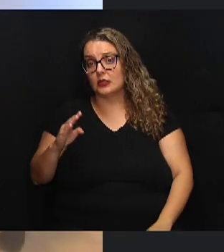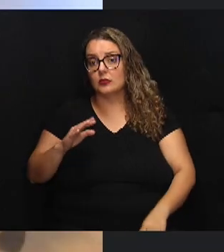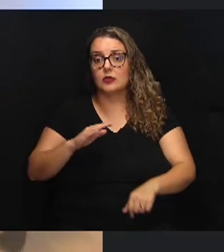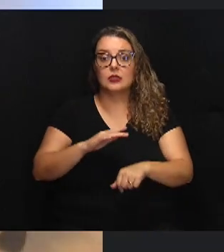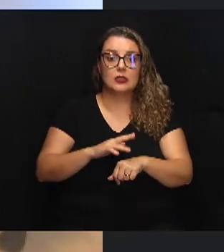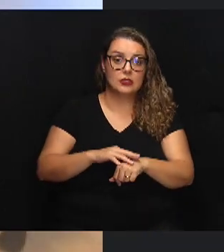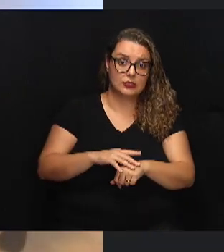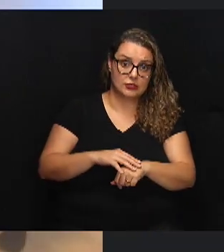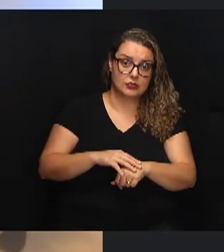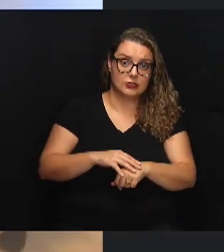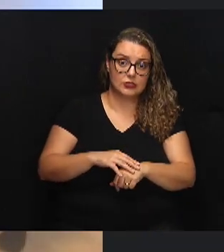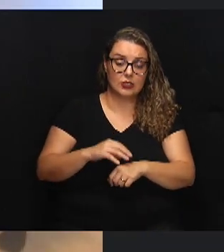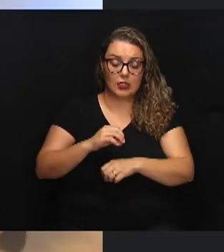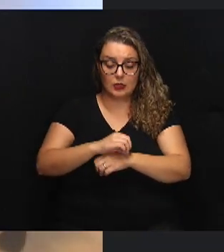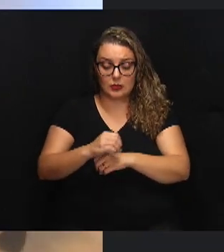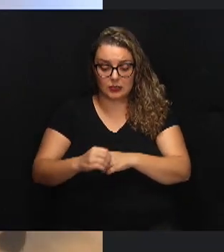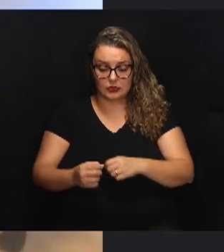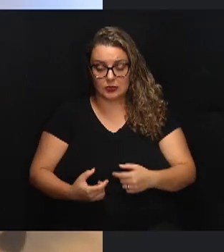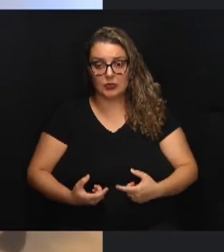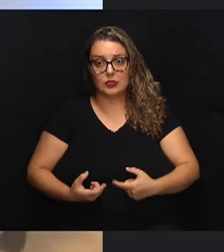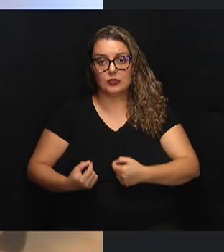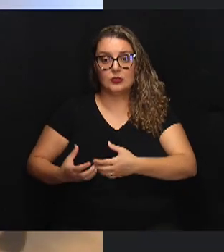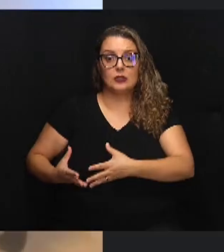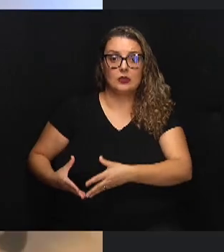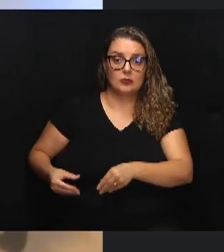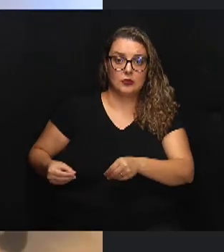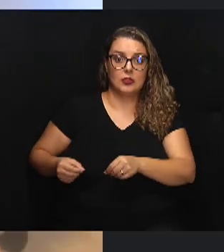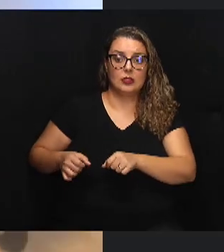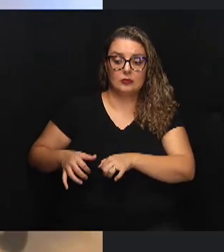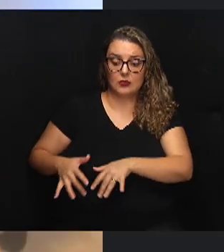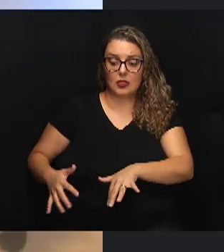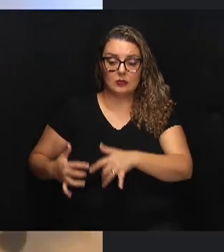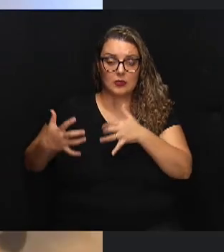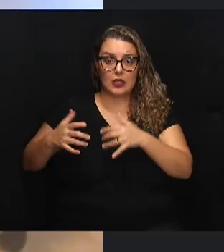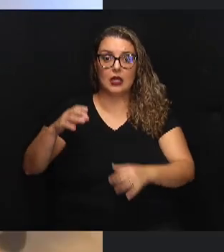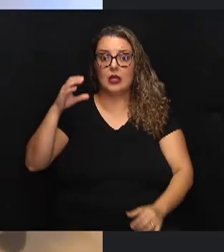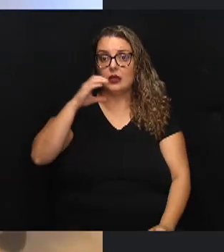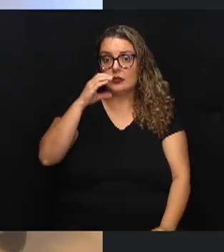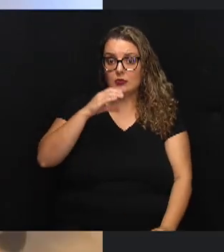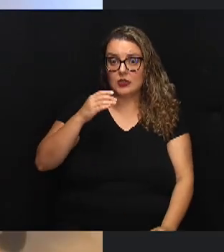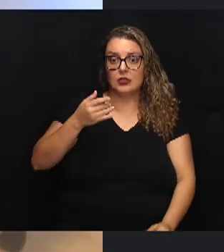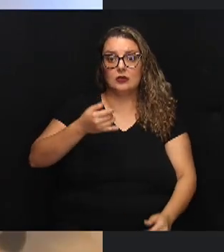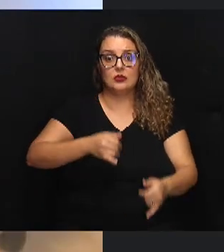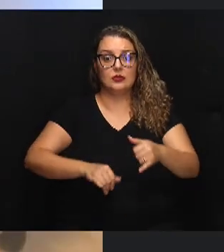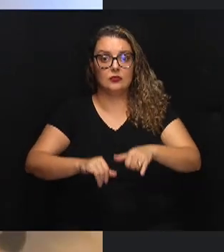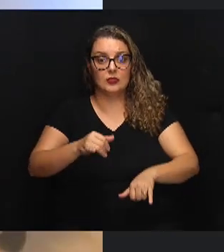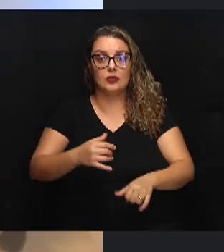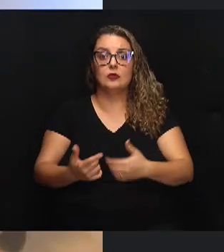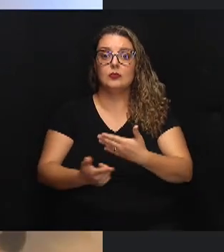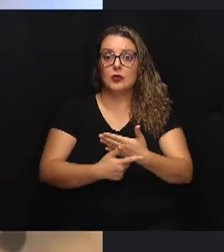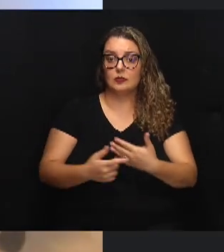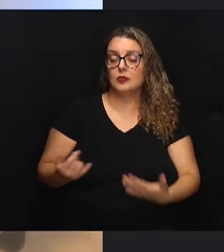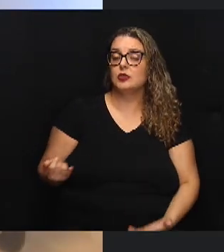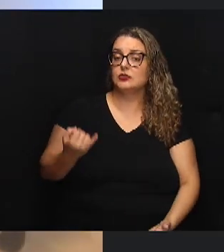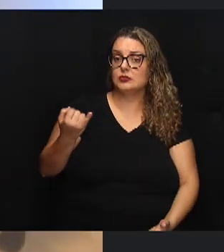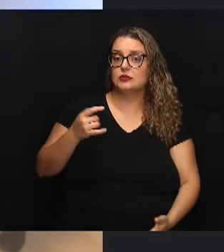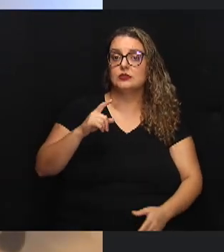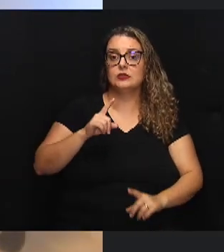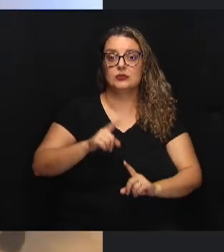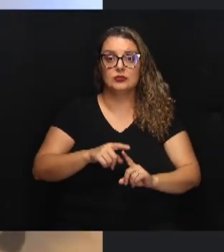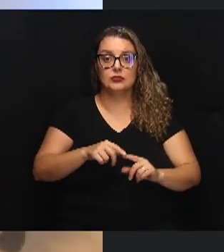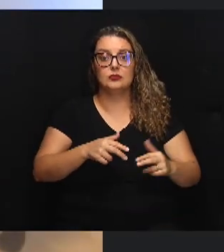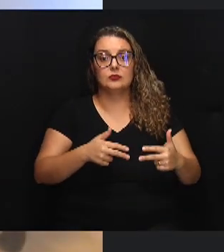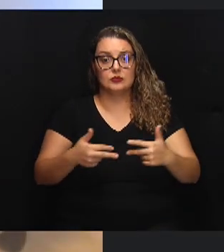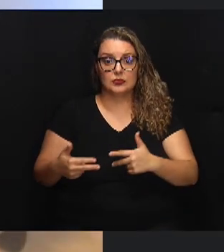doença. As células do câncer de pâncreas, elas se multiplicam muito rápido, então a quimioterapia tem um papel importante nesse tipo de padrão, nesse tipo